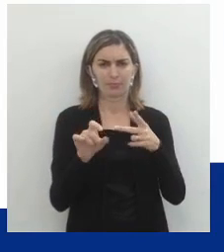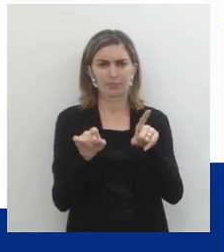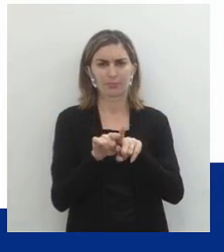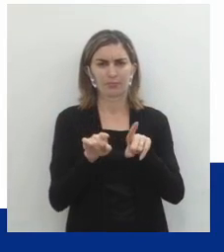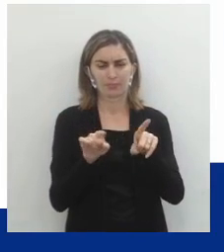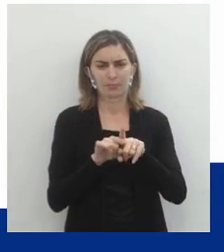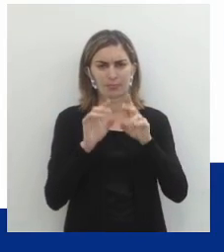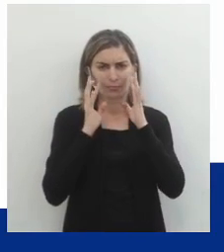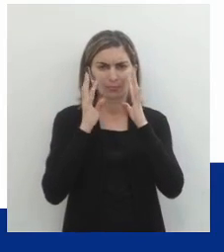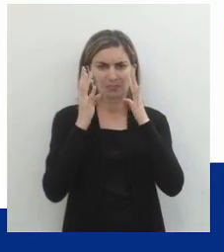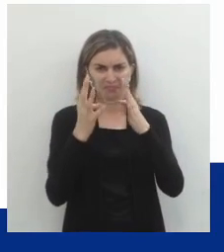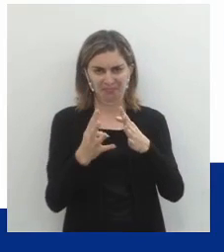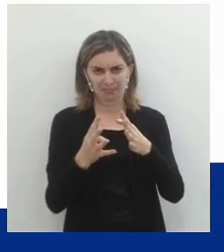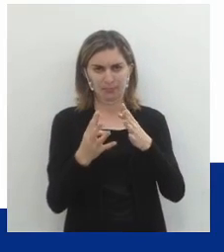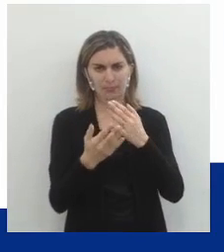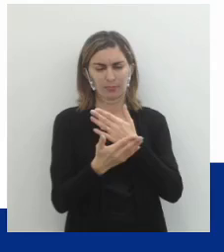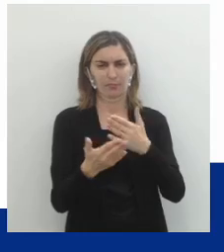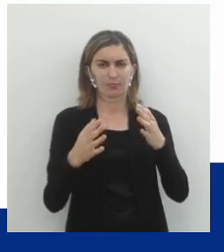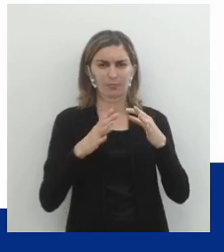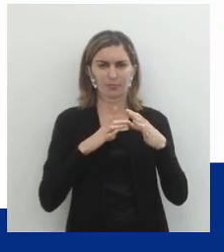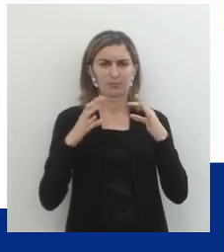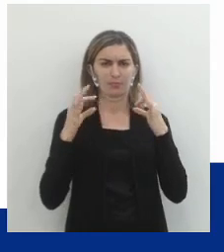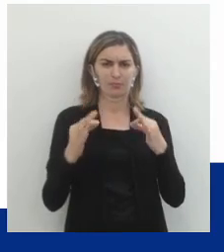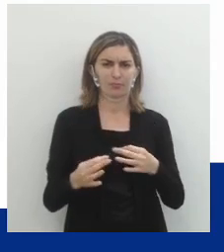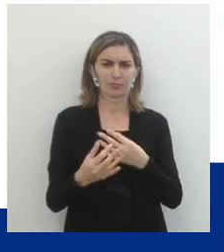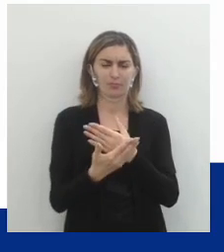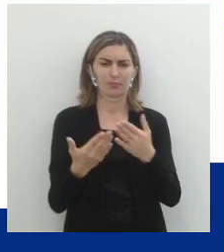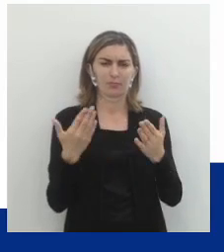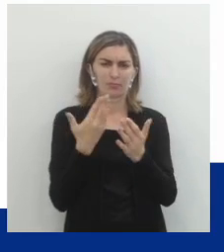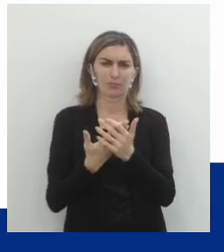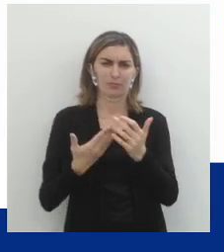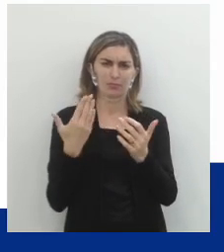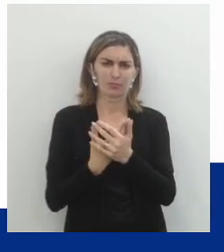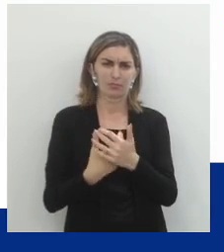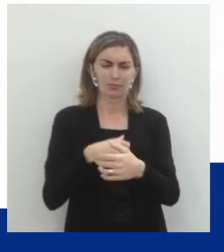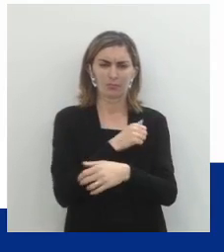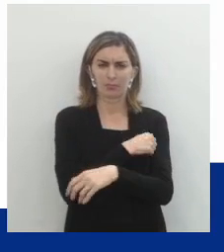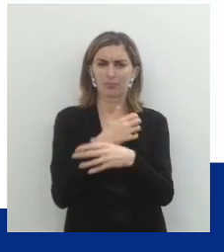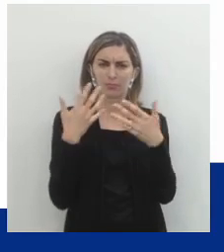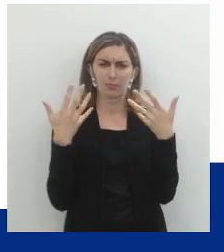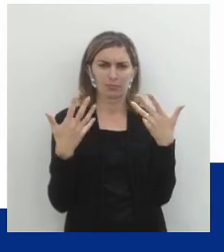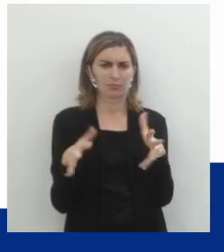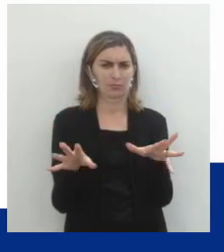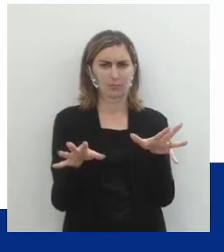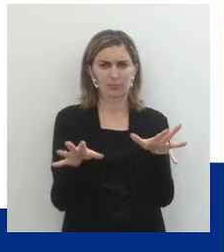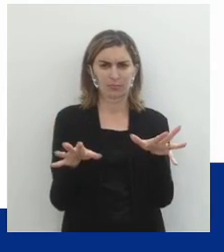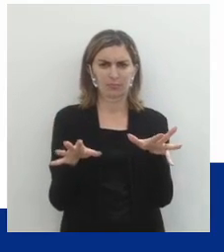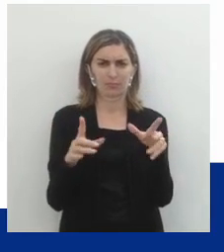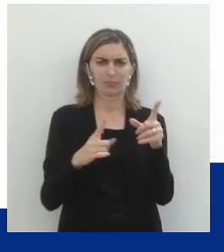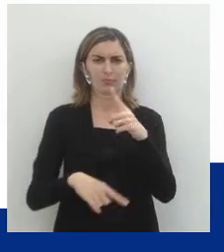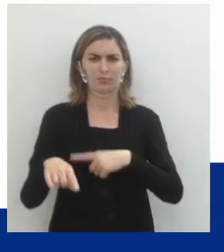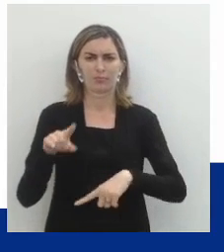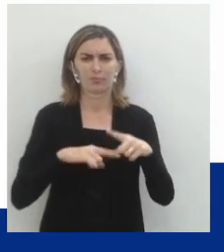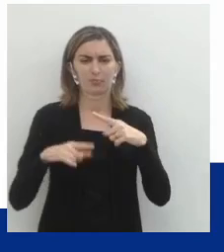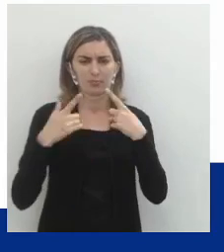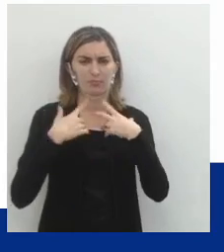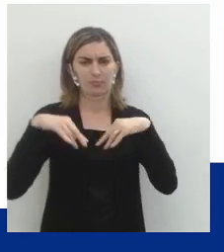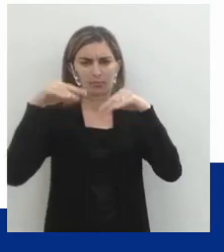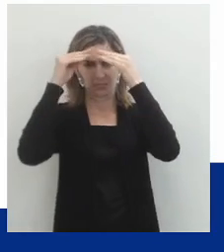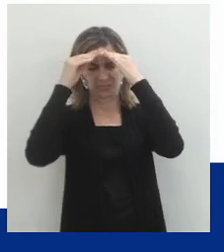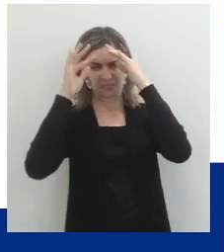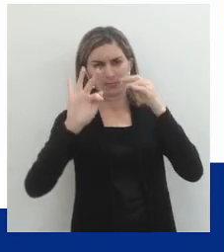fica ligado, fica atento. E eu tenho certeza que muitos estudantes, eles não querem dominar essa linguagem